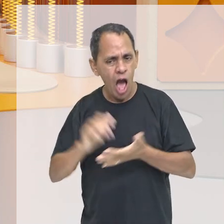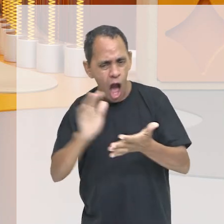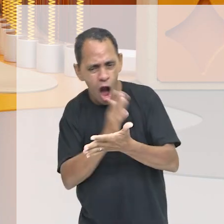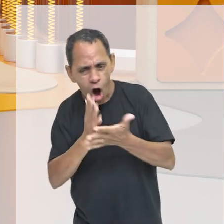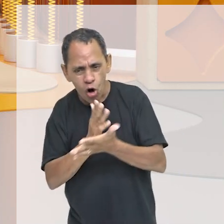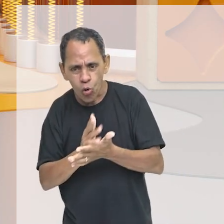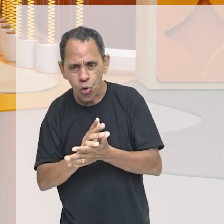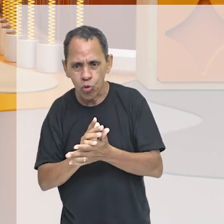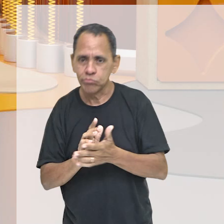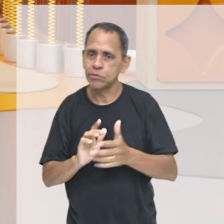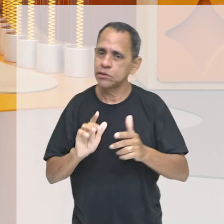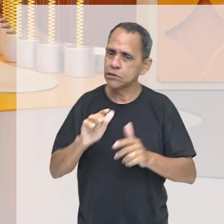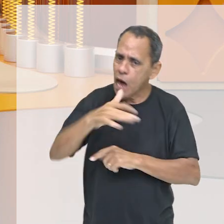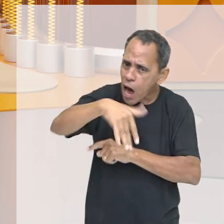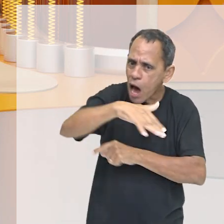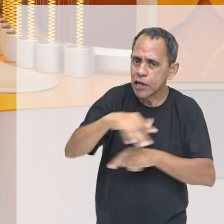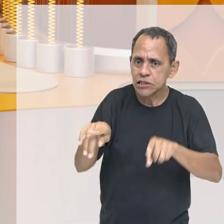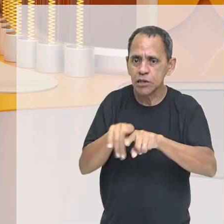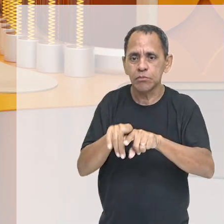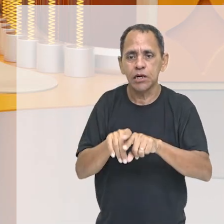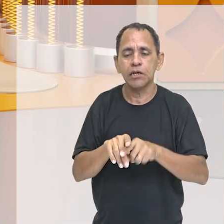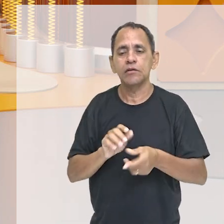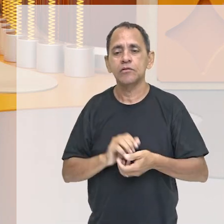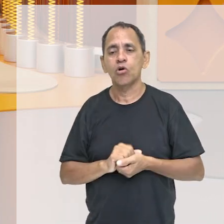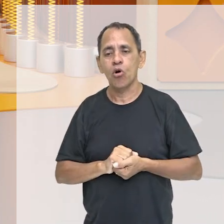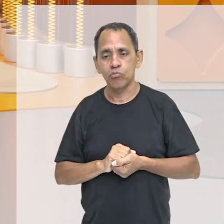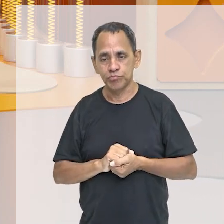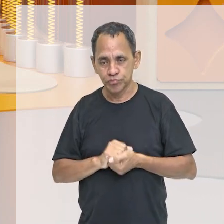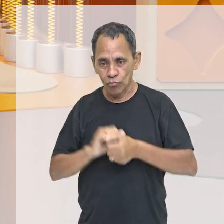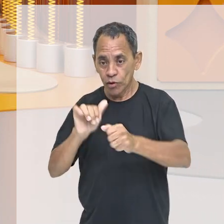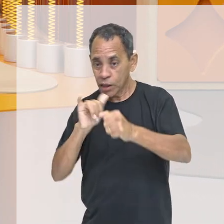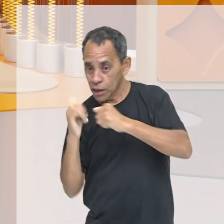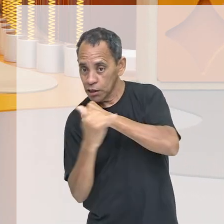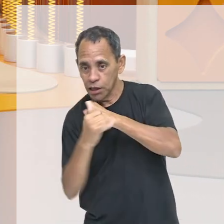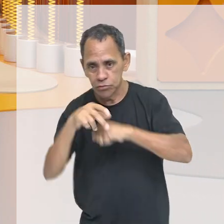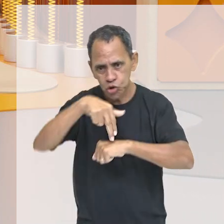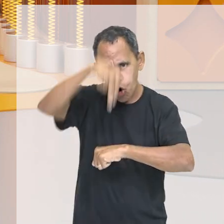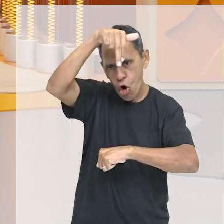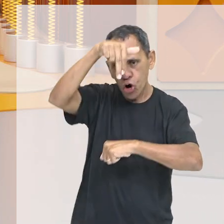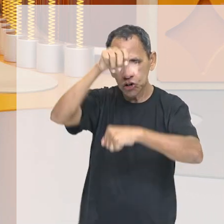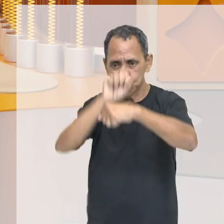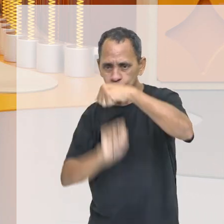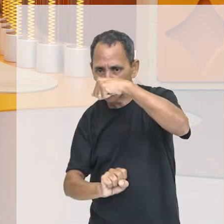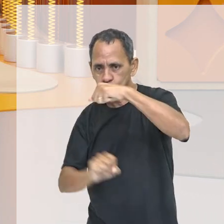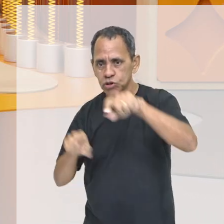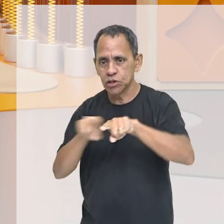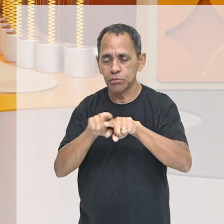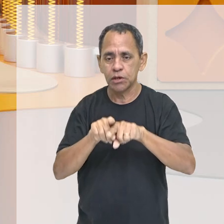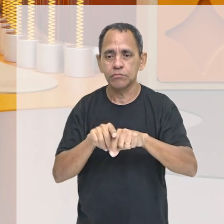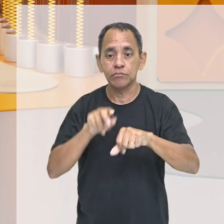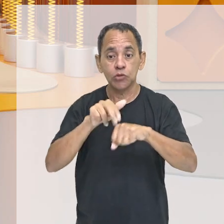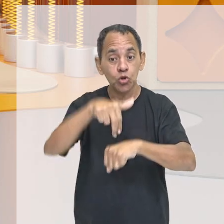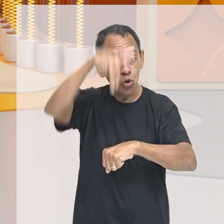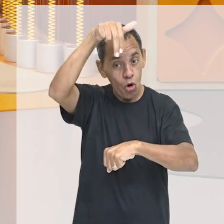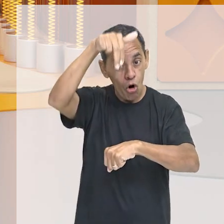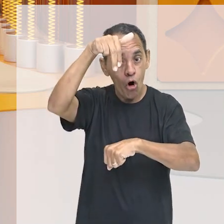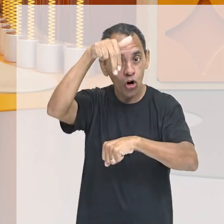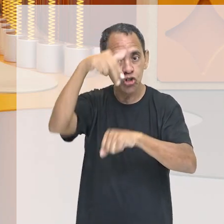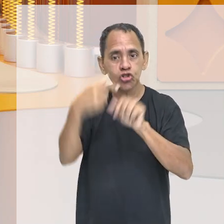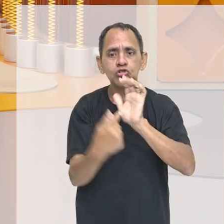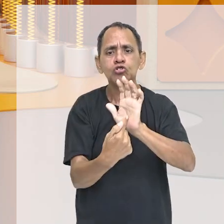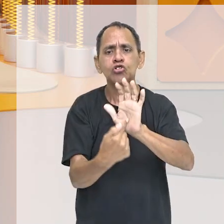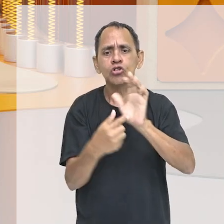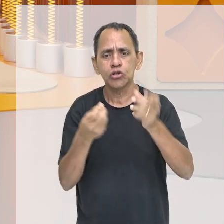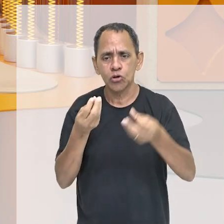dois diferentes territórios, que é a Ilha do Norte e a Ilha do Sul. Na Ilha do Norte, destaca-se